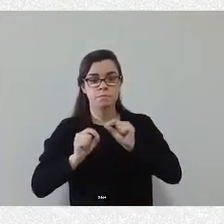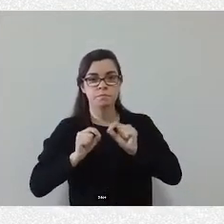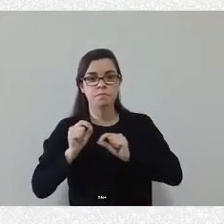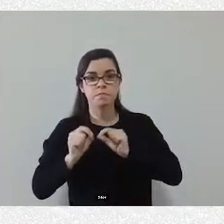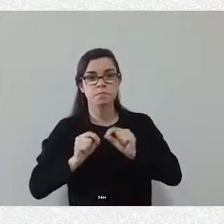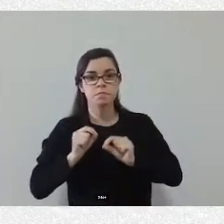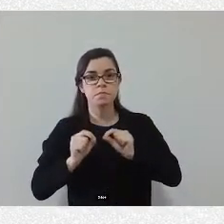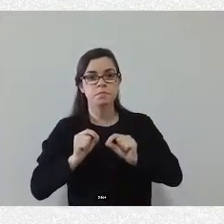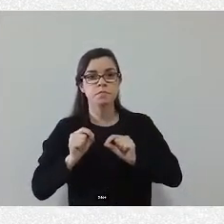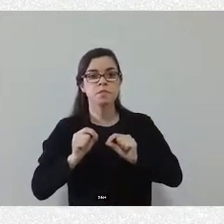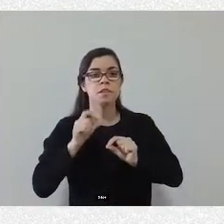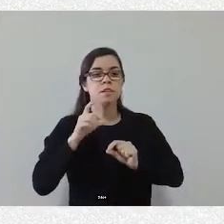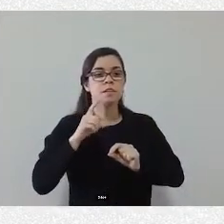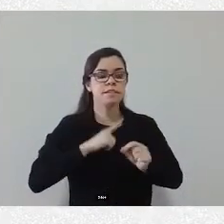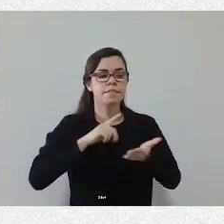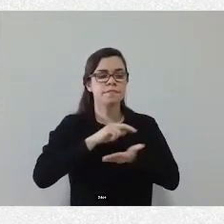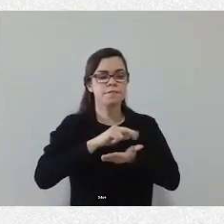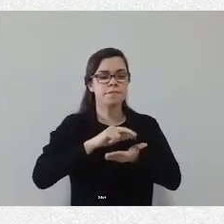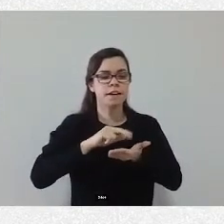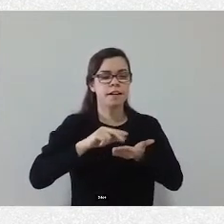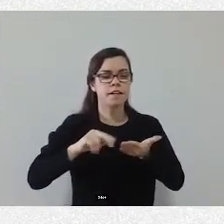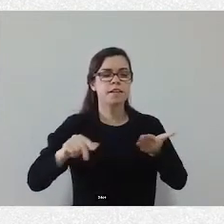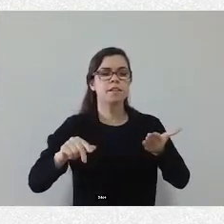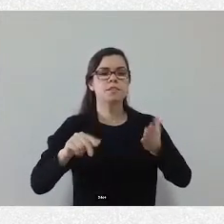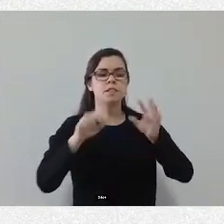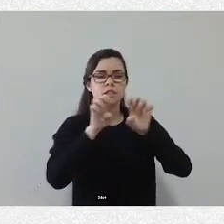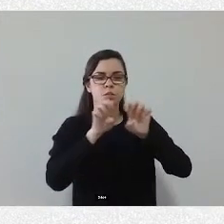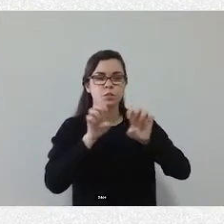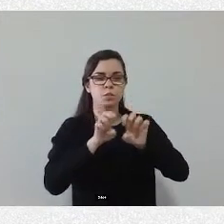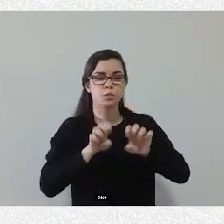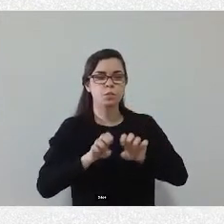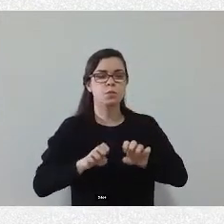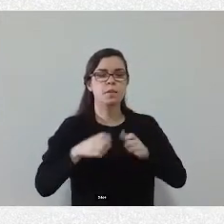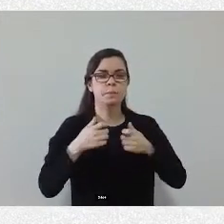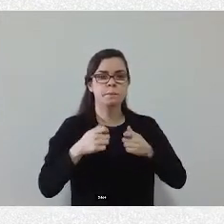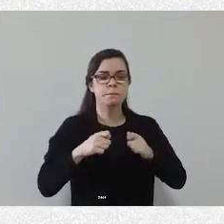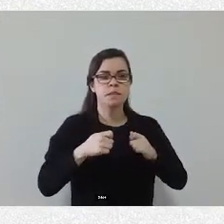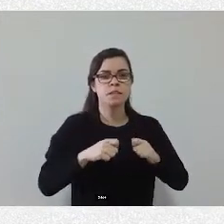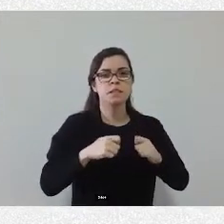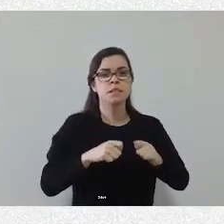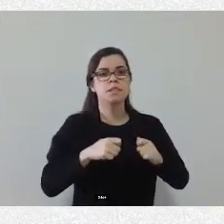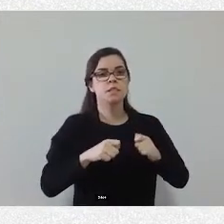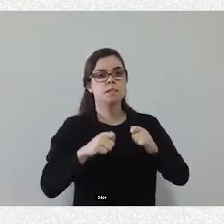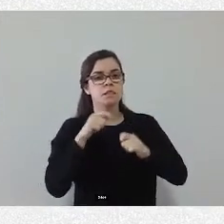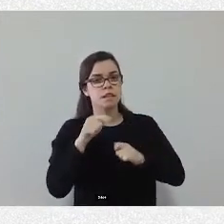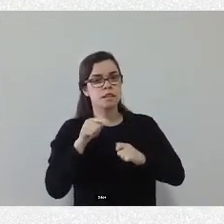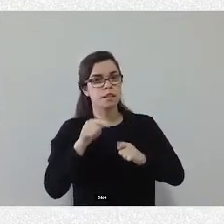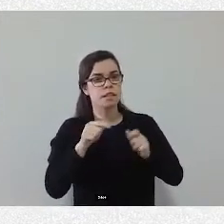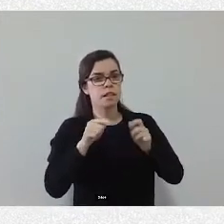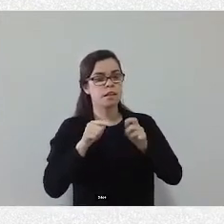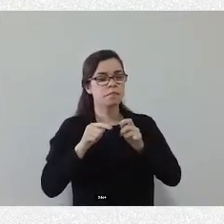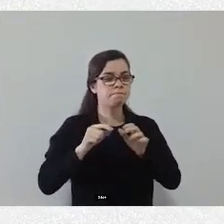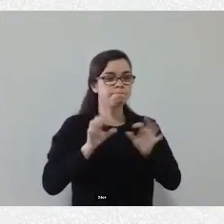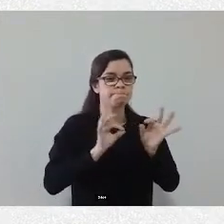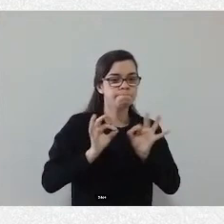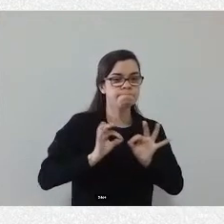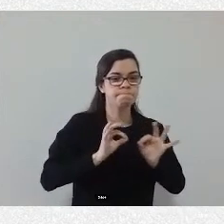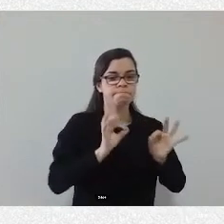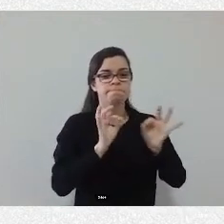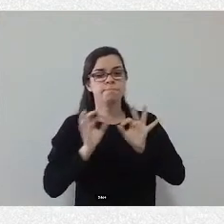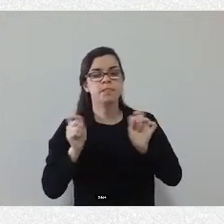questões estruturais e operacionais para poder possibilitar aí o início do estudo, que a gente está prevendo assim, um início em torno